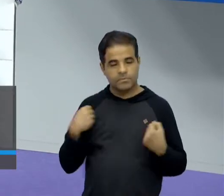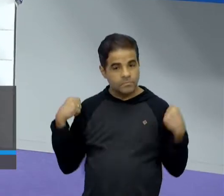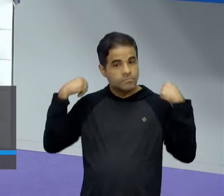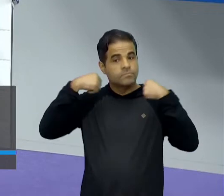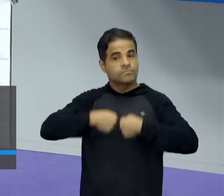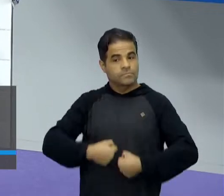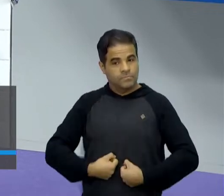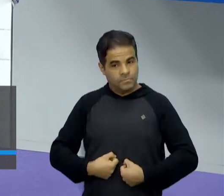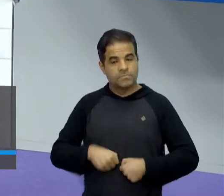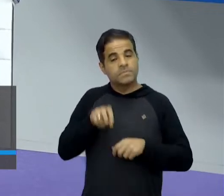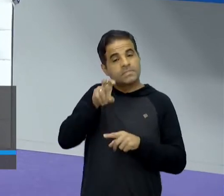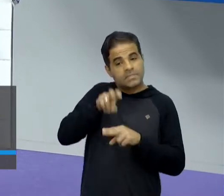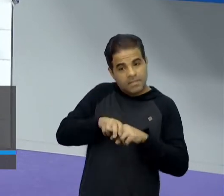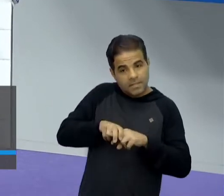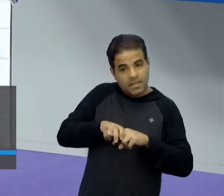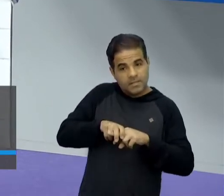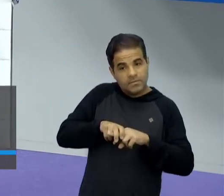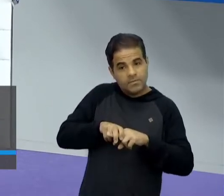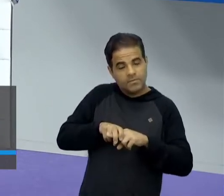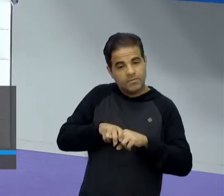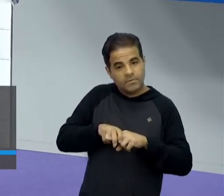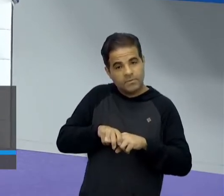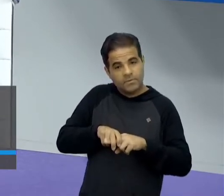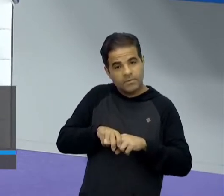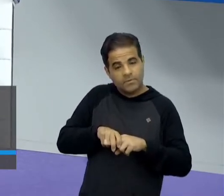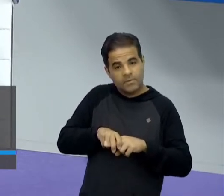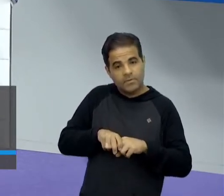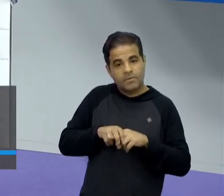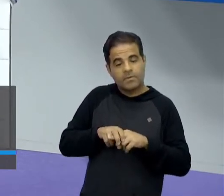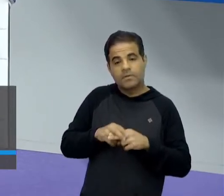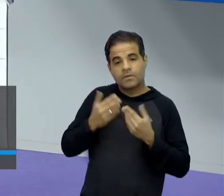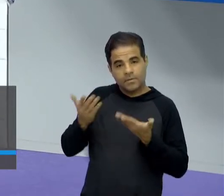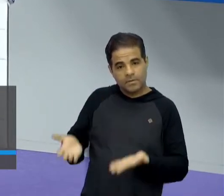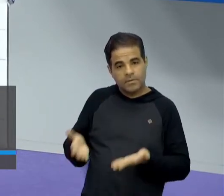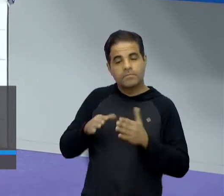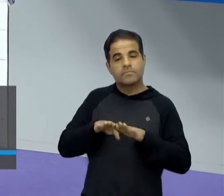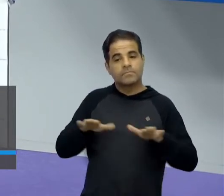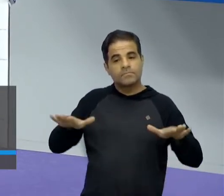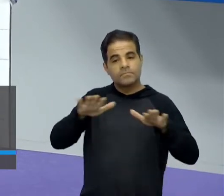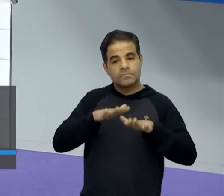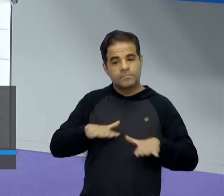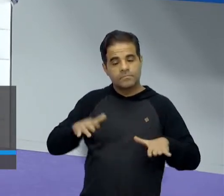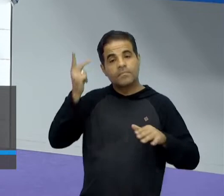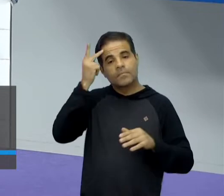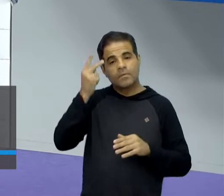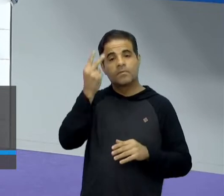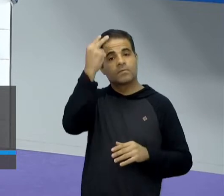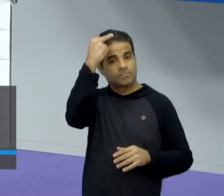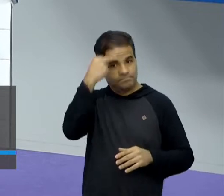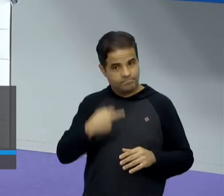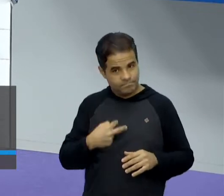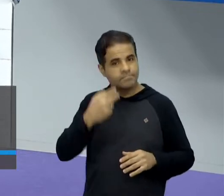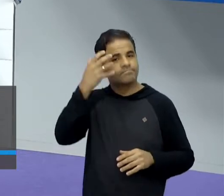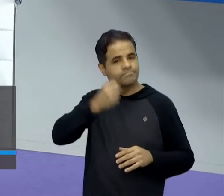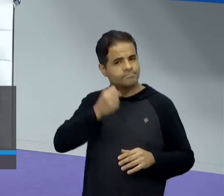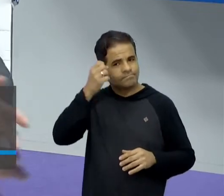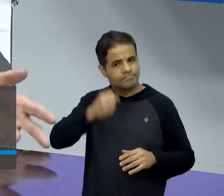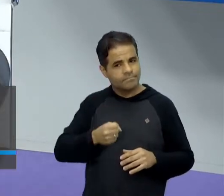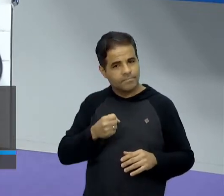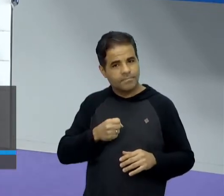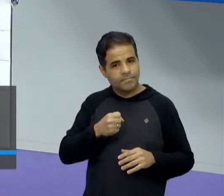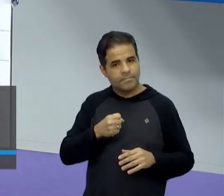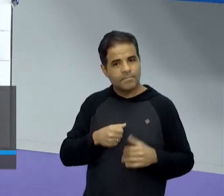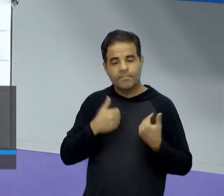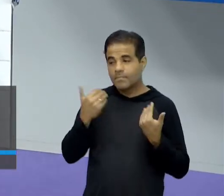blusa, sentadinho e na paleta étnica de São Paulo eu seria considerado branco. Se eu estivesse na